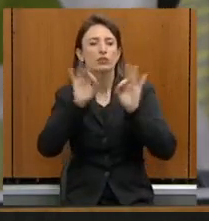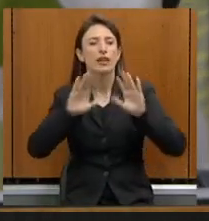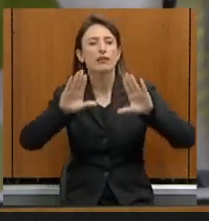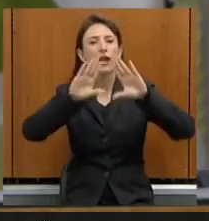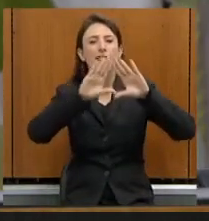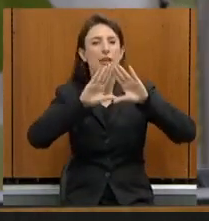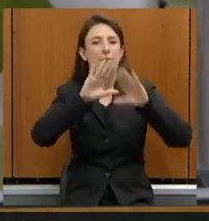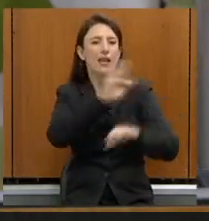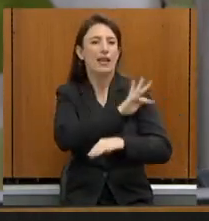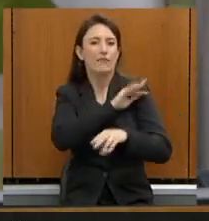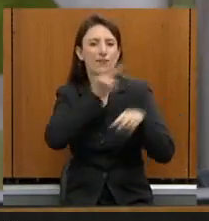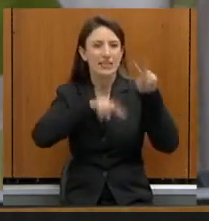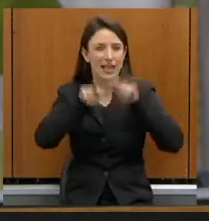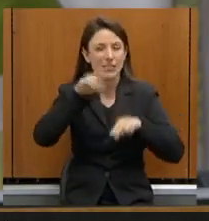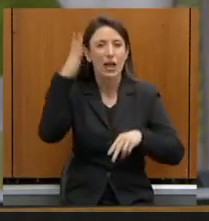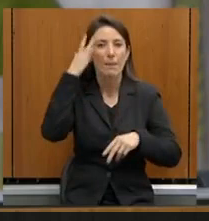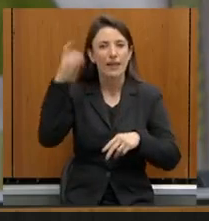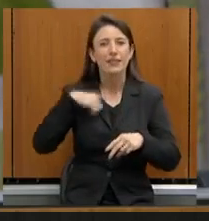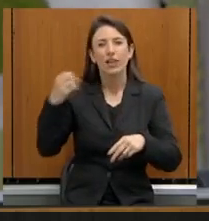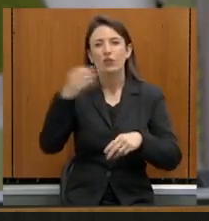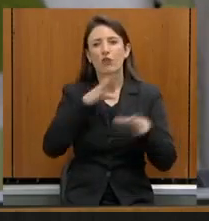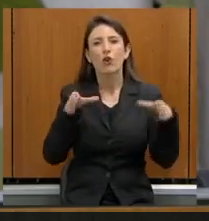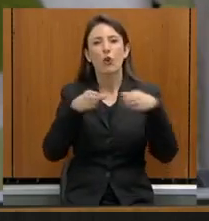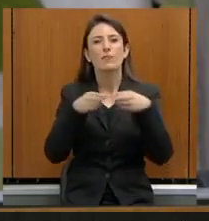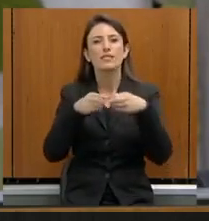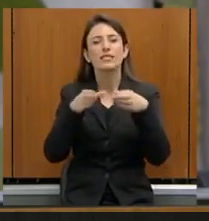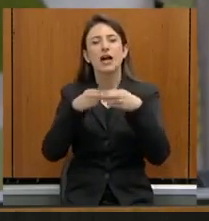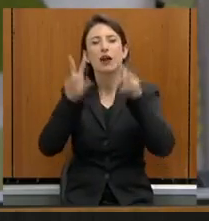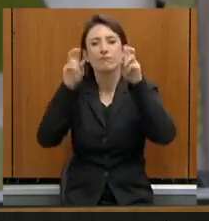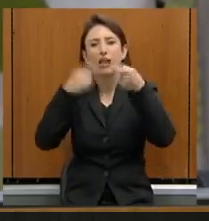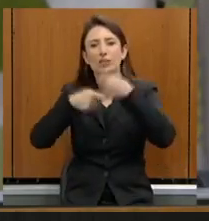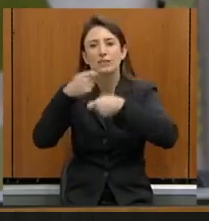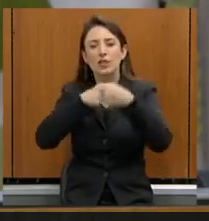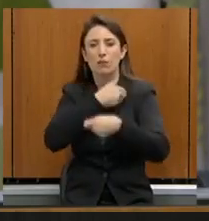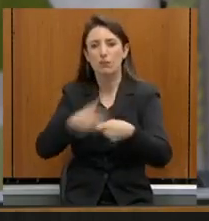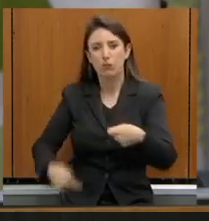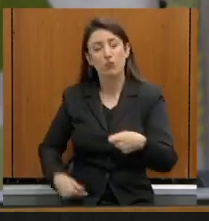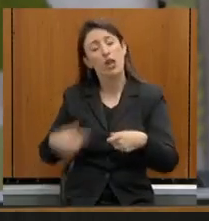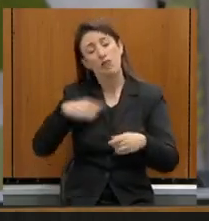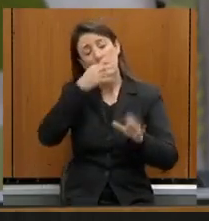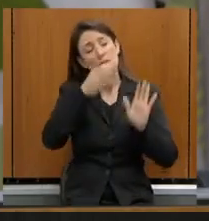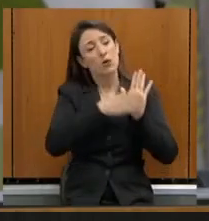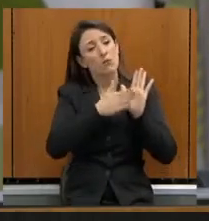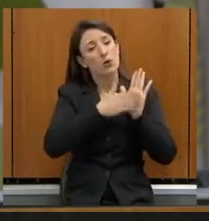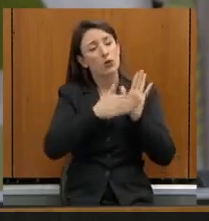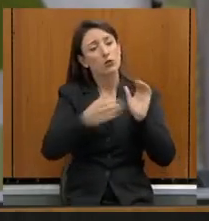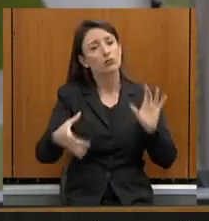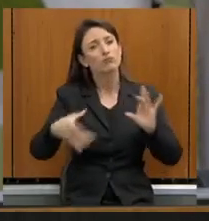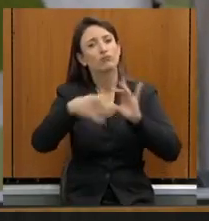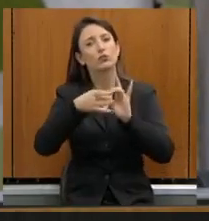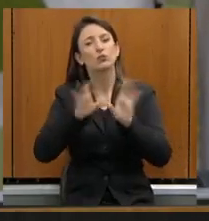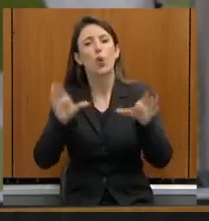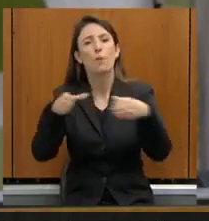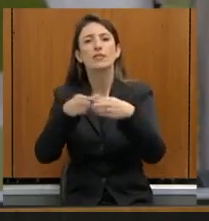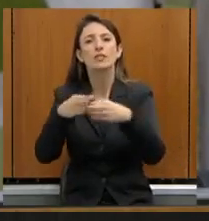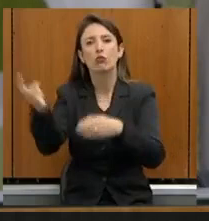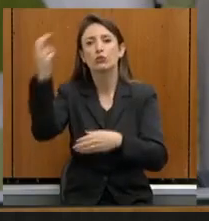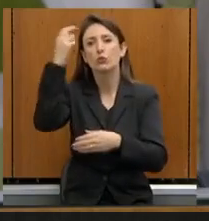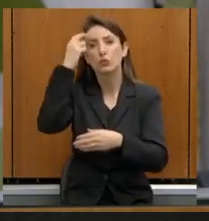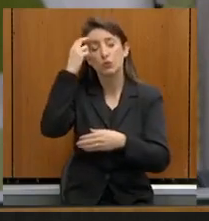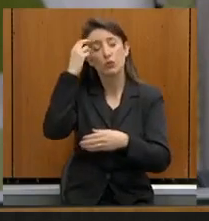nova reunião da Comissão de Administração Pública, eu vou propor em conjunto com a Comissão de Cultura, que acho que é para nós nos